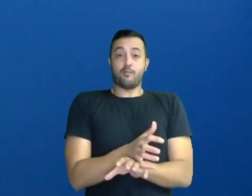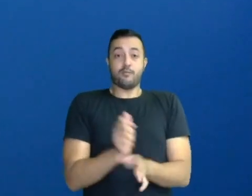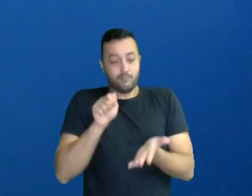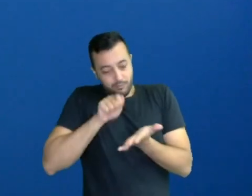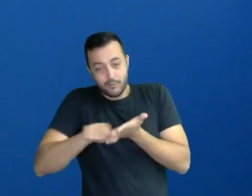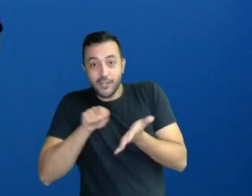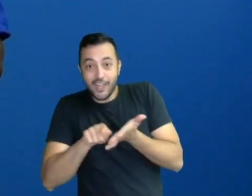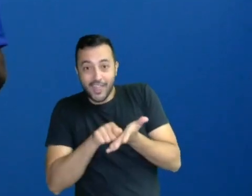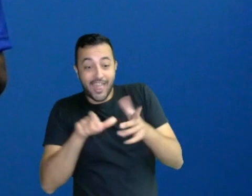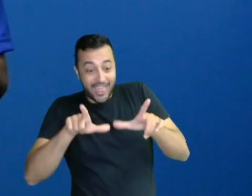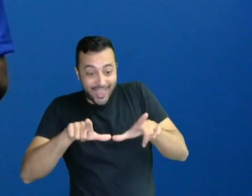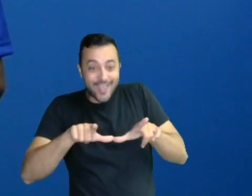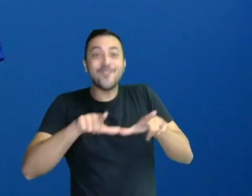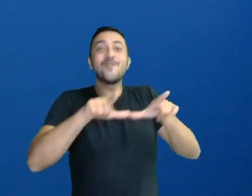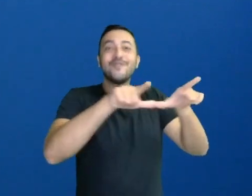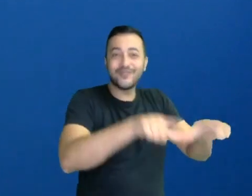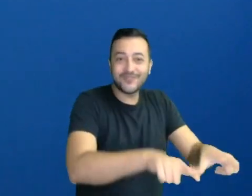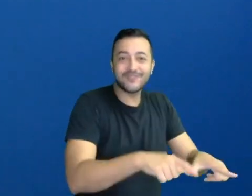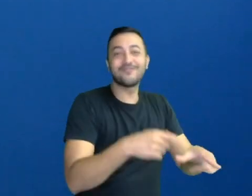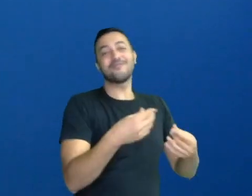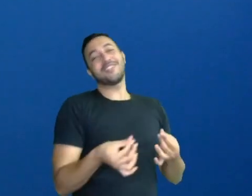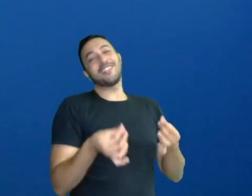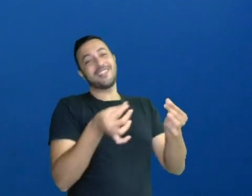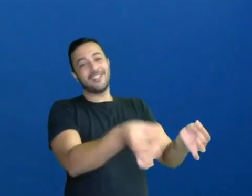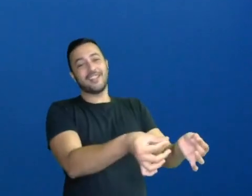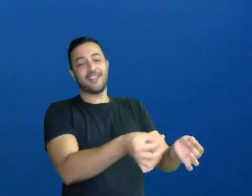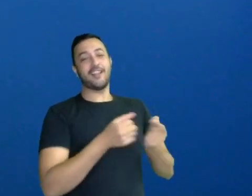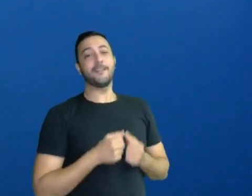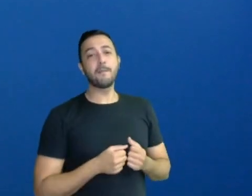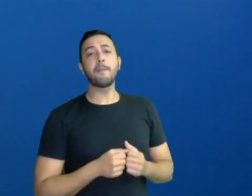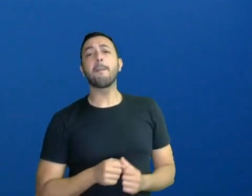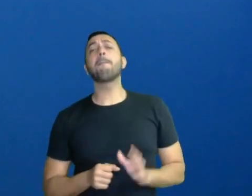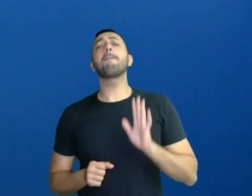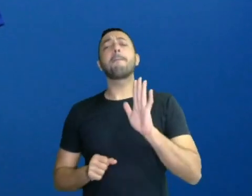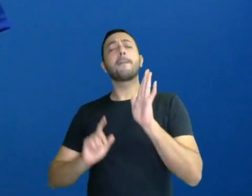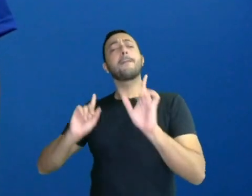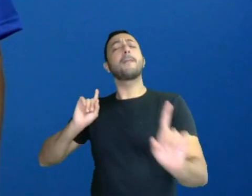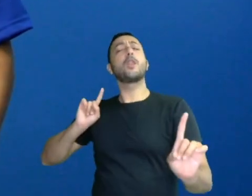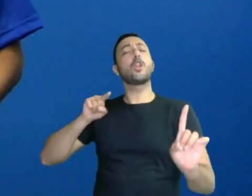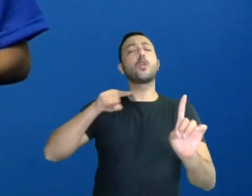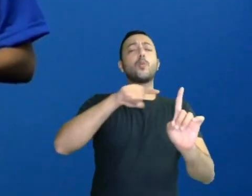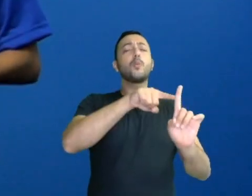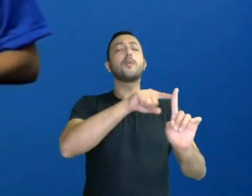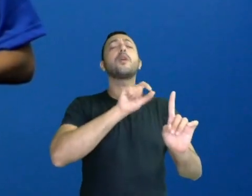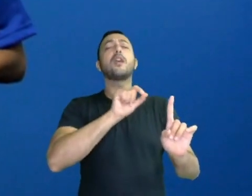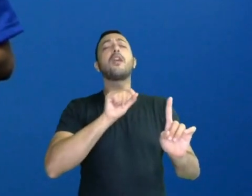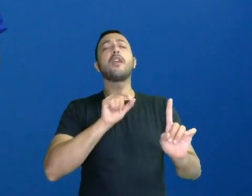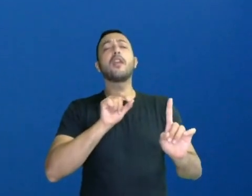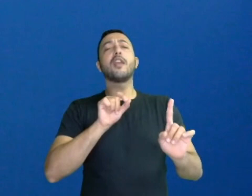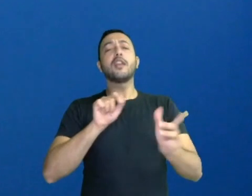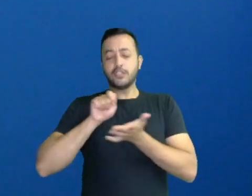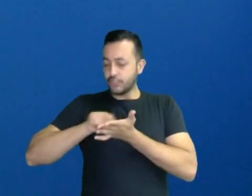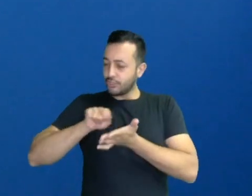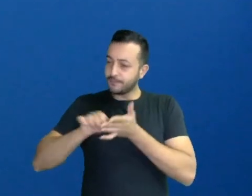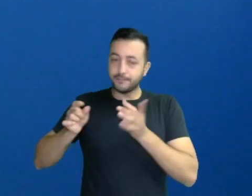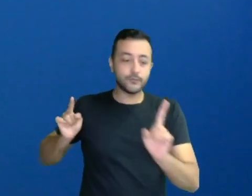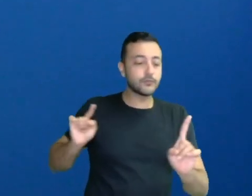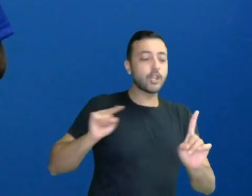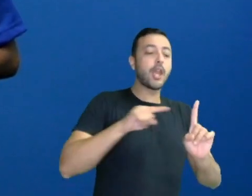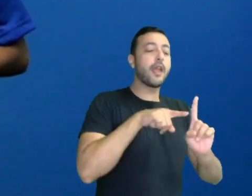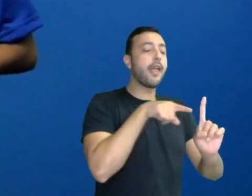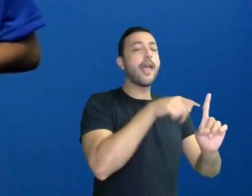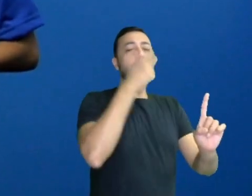carocha um bilhete quem é o destinatário ou seja plaquinha